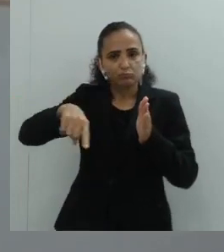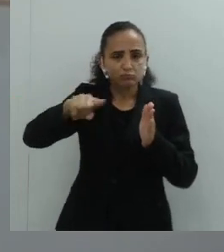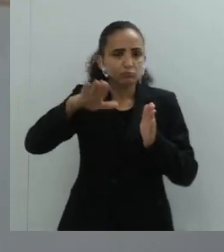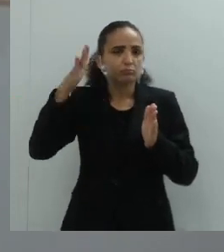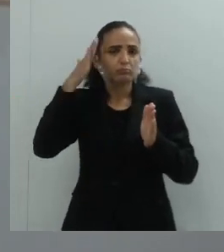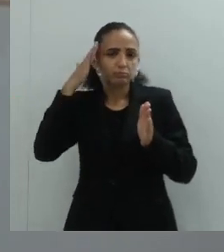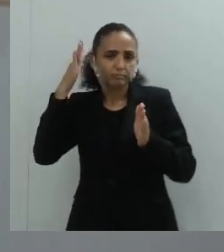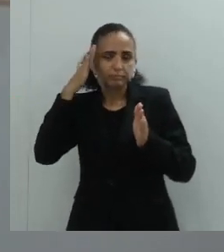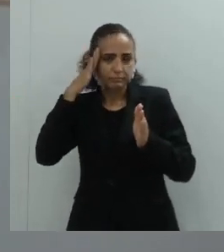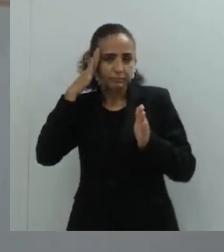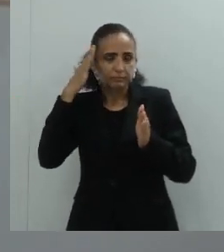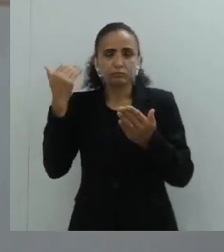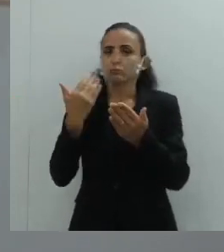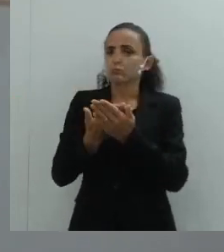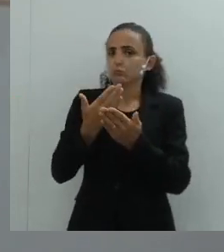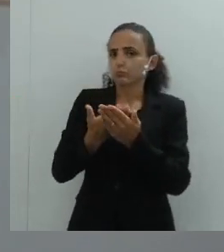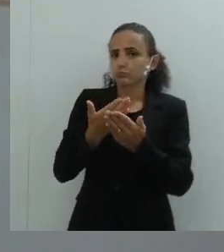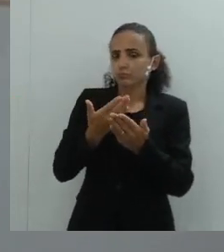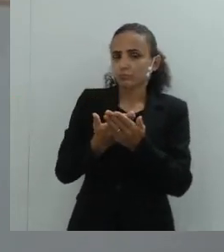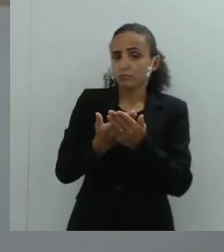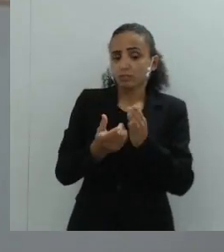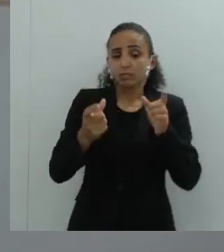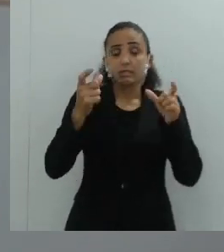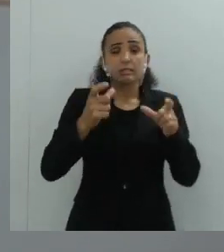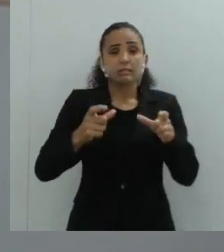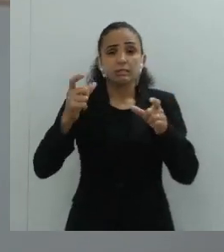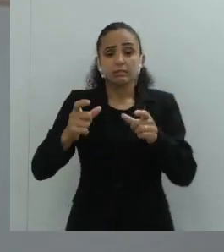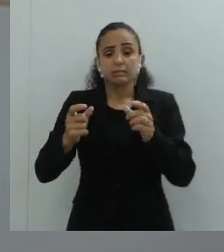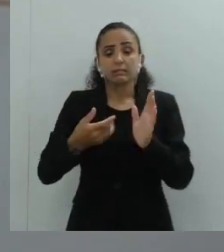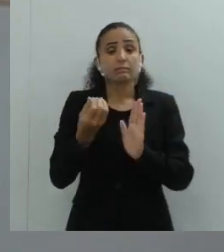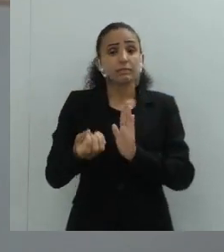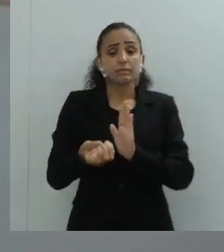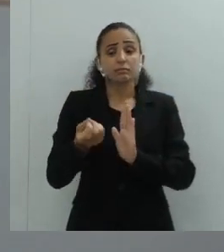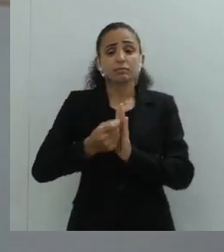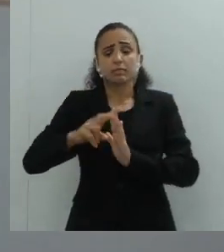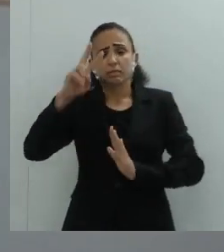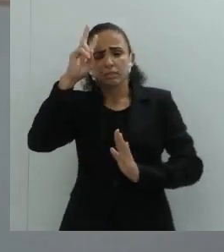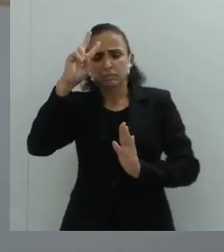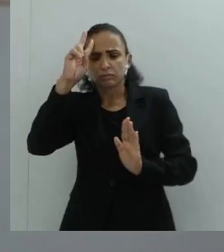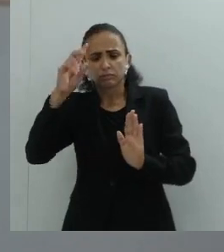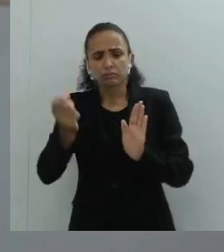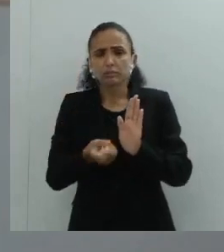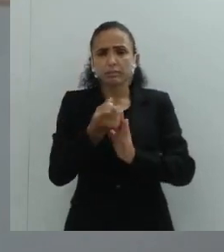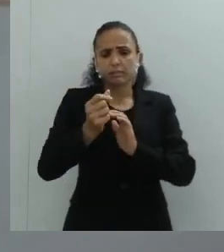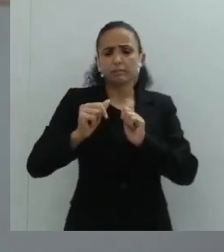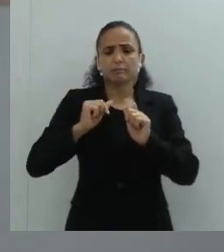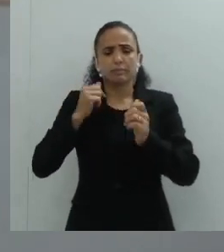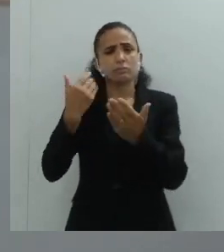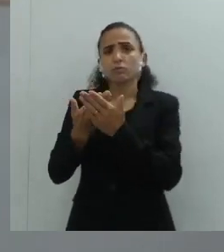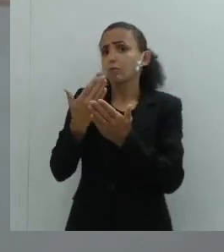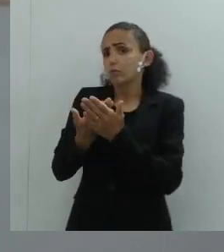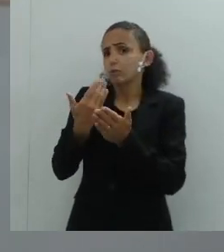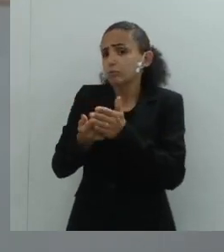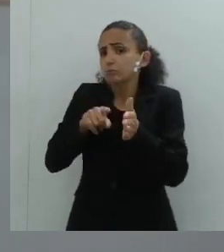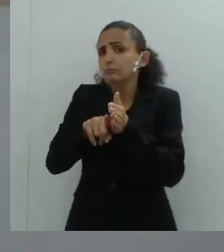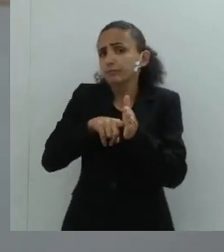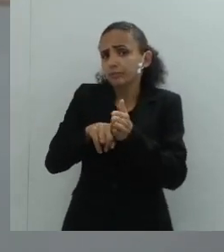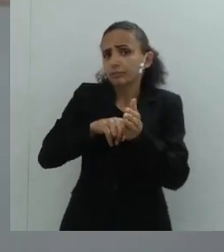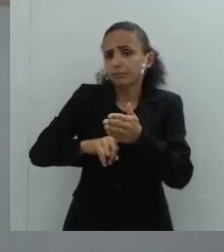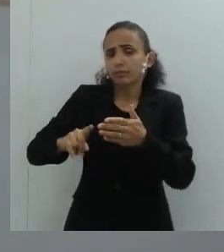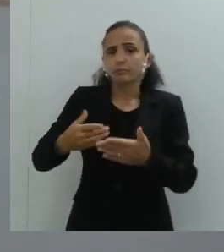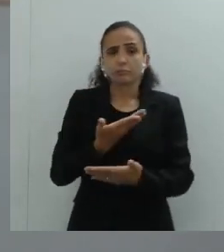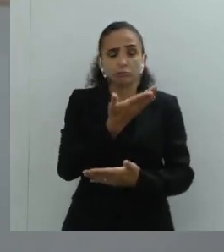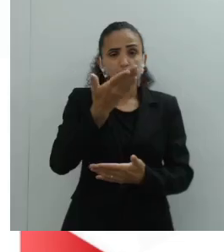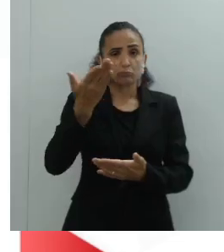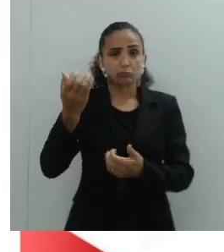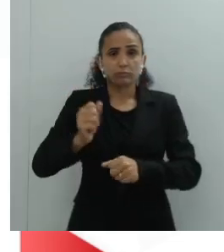as maias. Não. É porque é onde tem mais vestígio histórico e onde a gente mais trabalha, tá bom? Então, no mapa que você